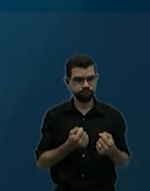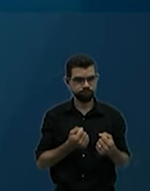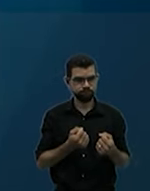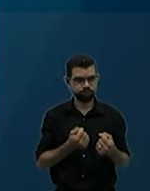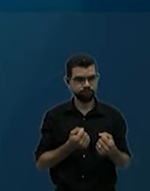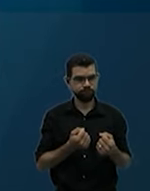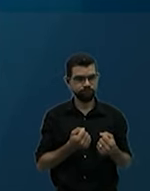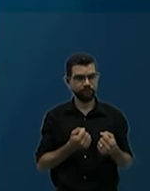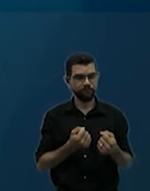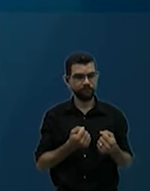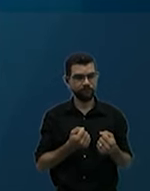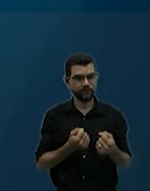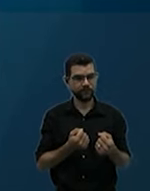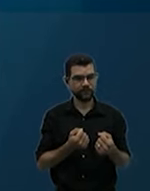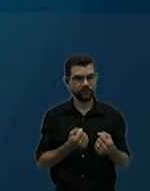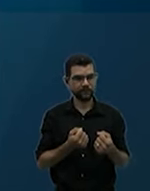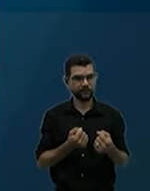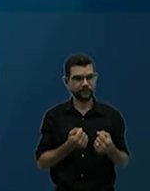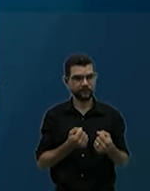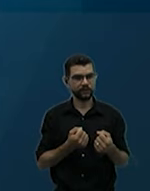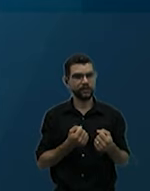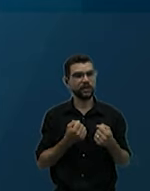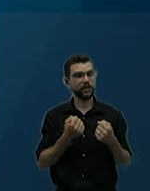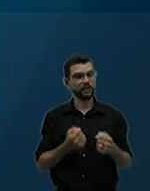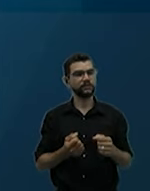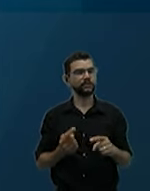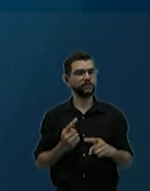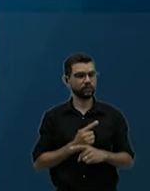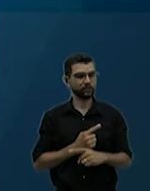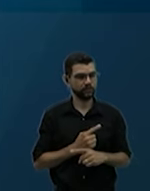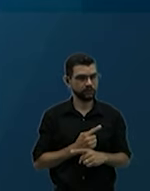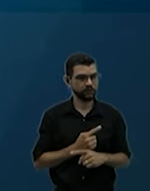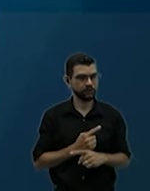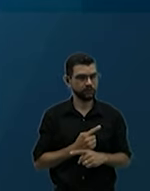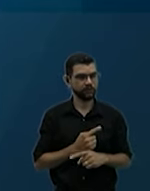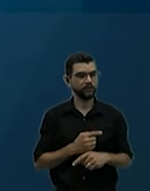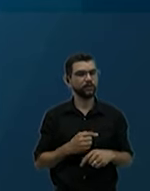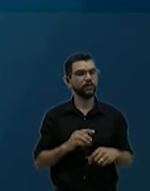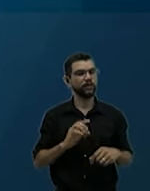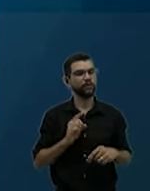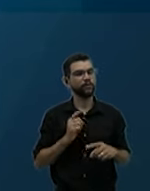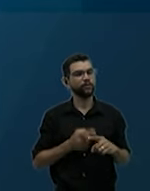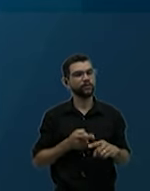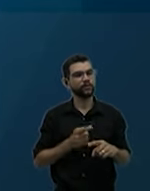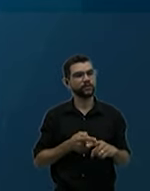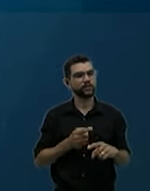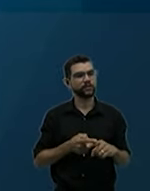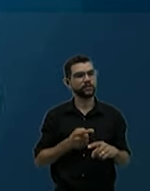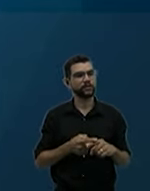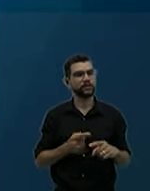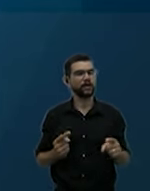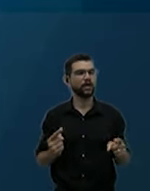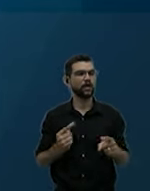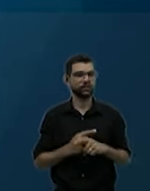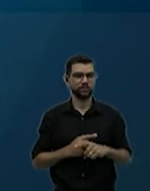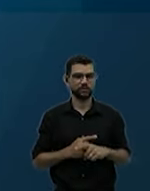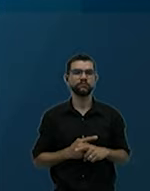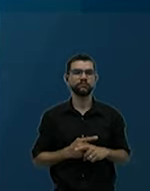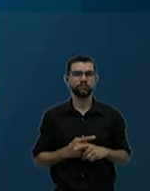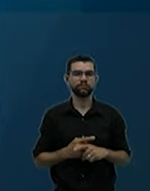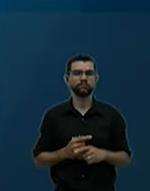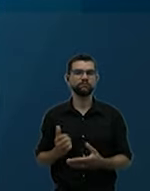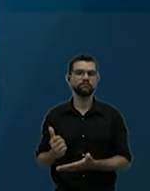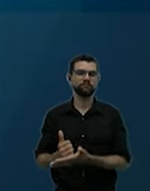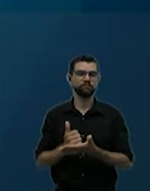quê? Porque a contestação veio a lume antes da juntada do mandado